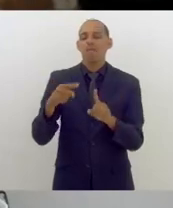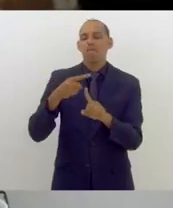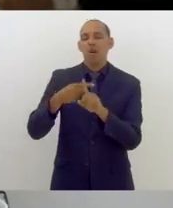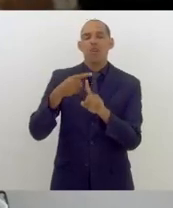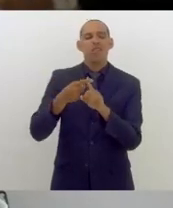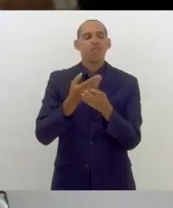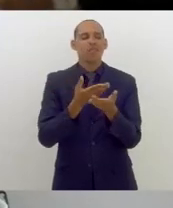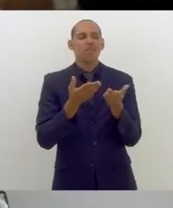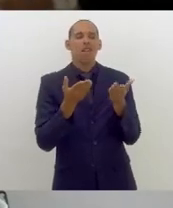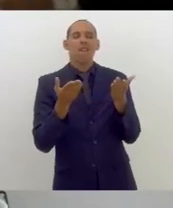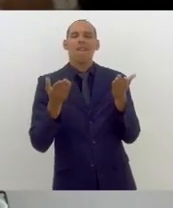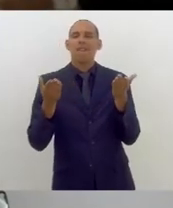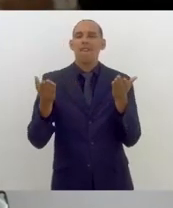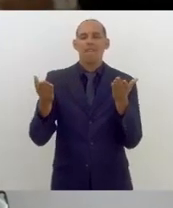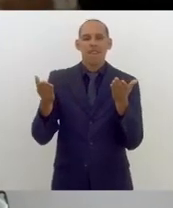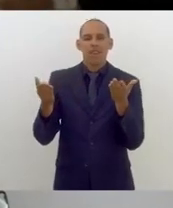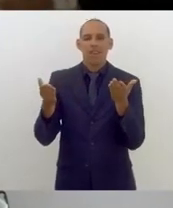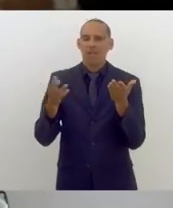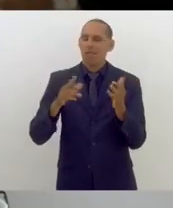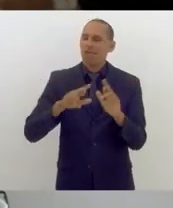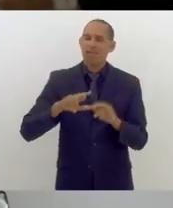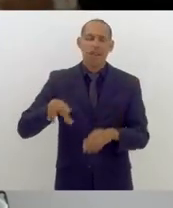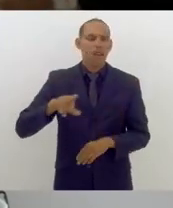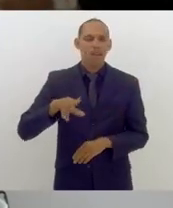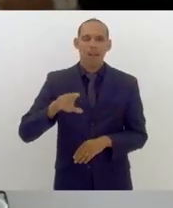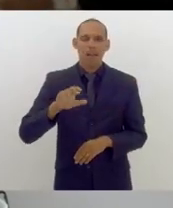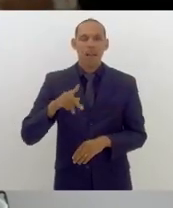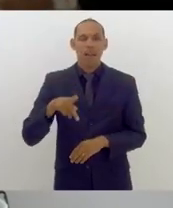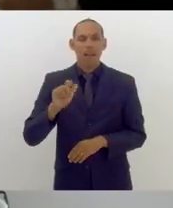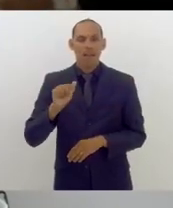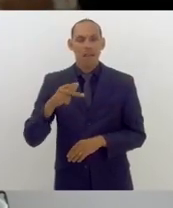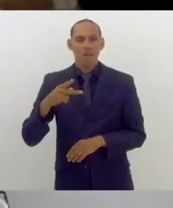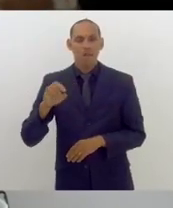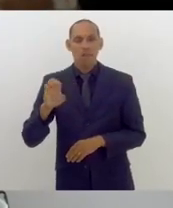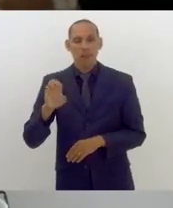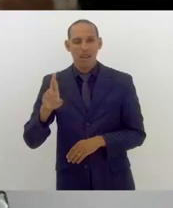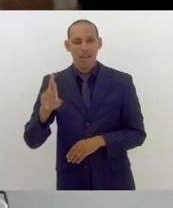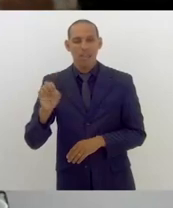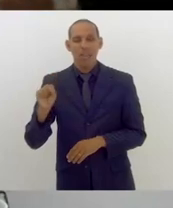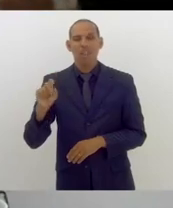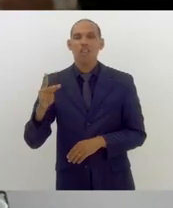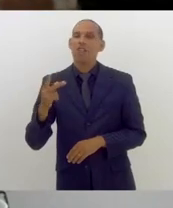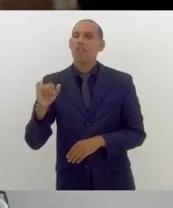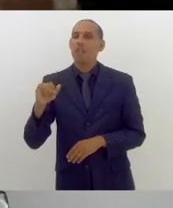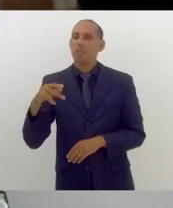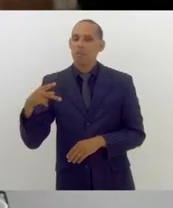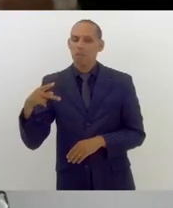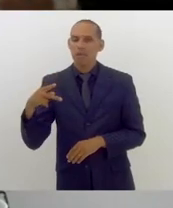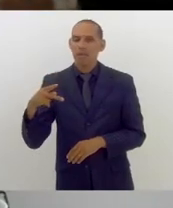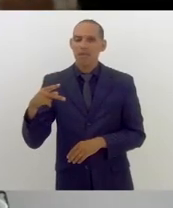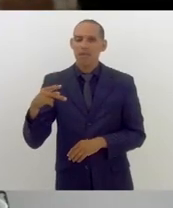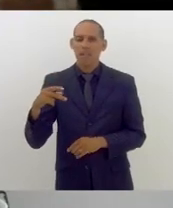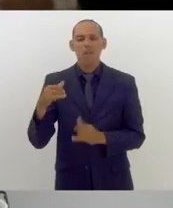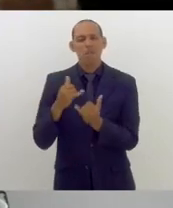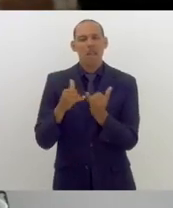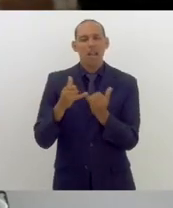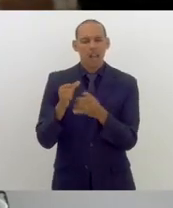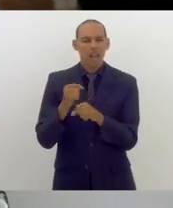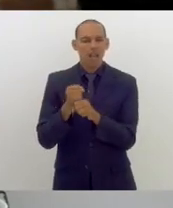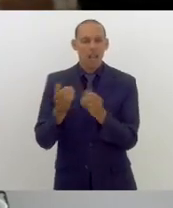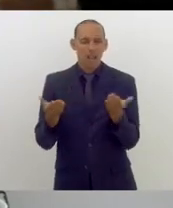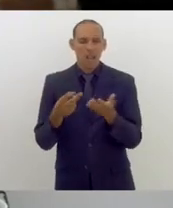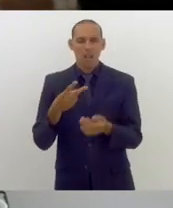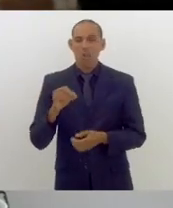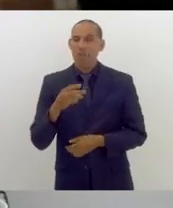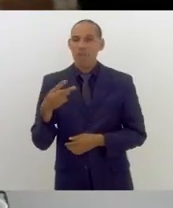é dessa forma a capa chip nomeado do ano é abriu um espaço